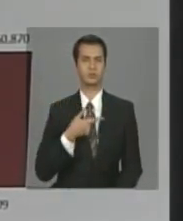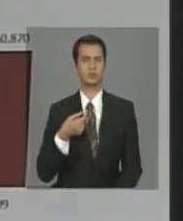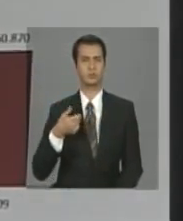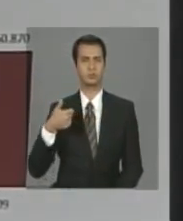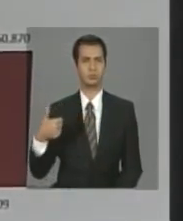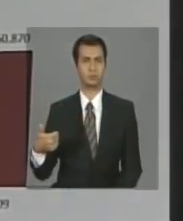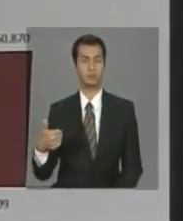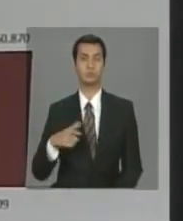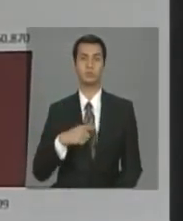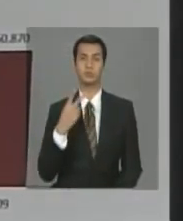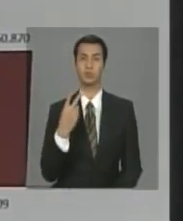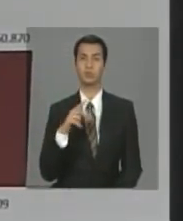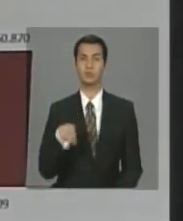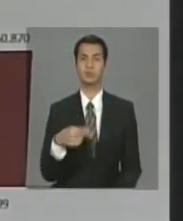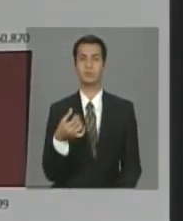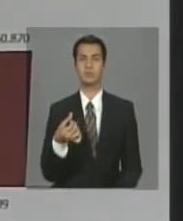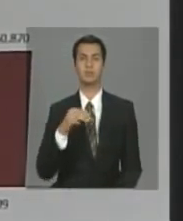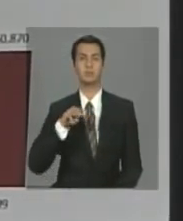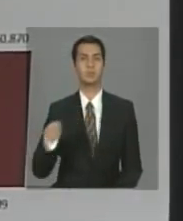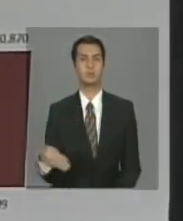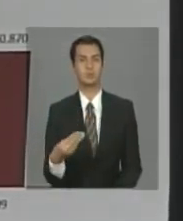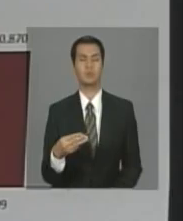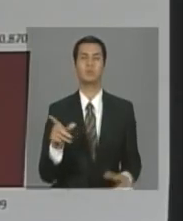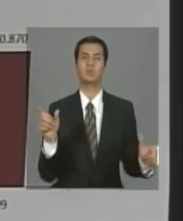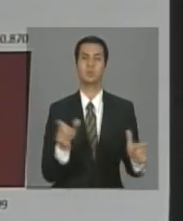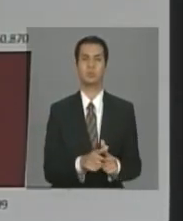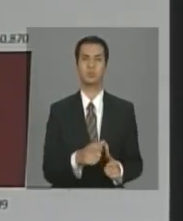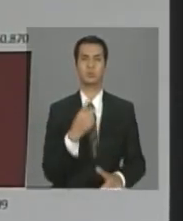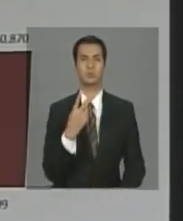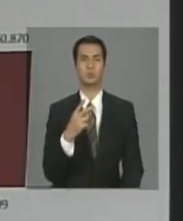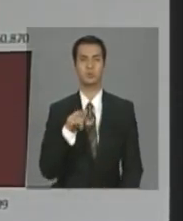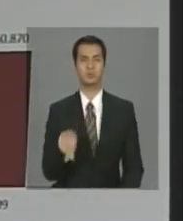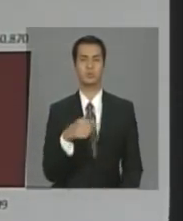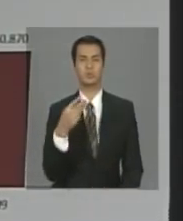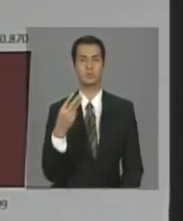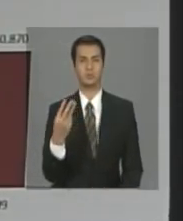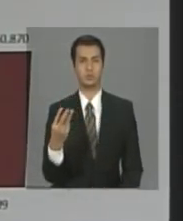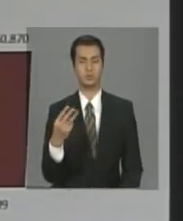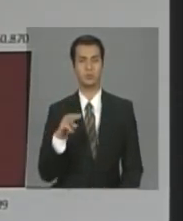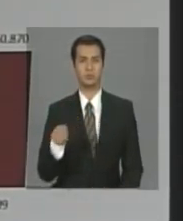2,6 milhões, cai para 2,3. Em 2004, cai para